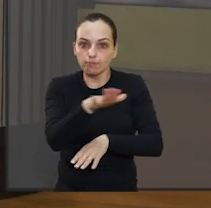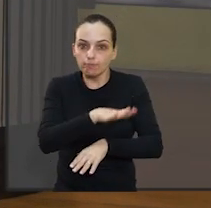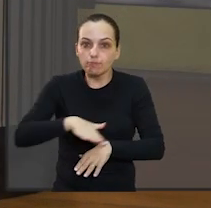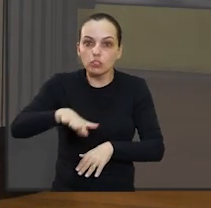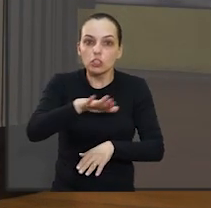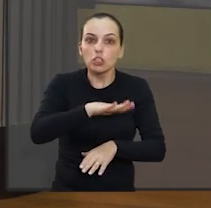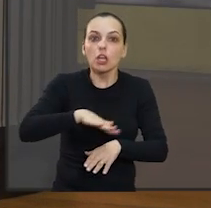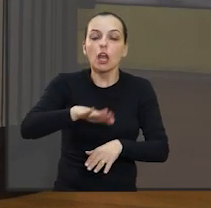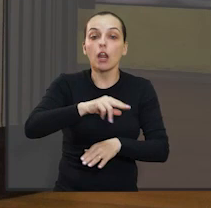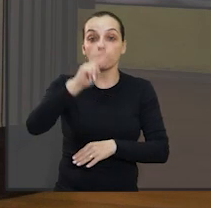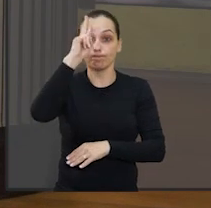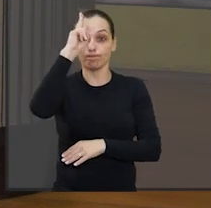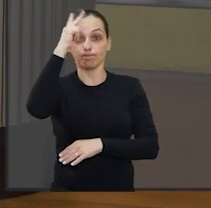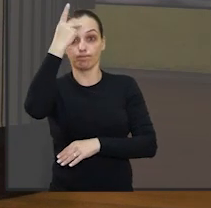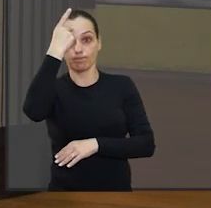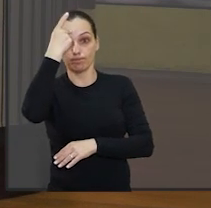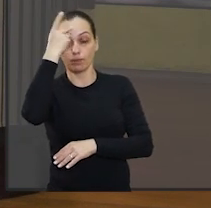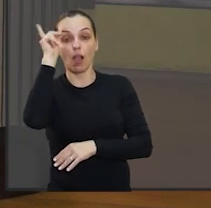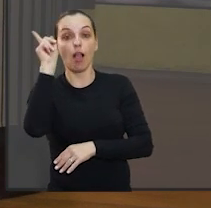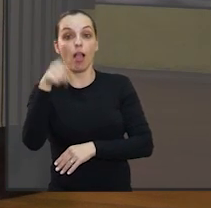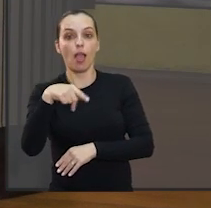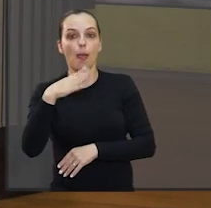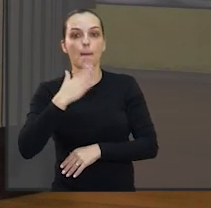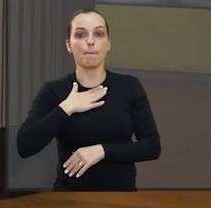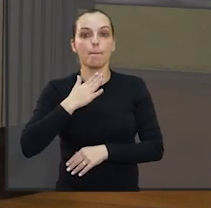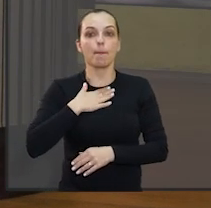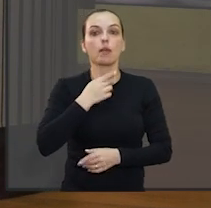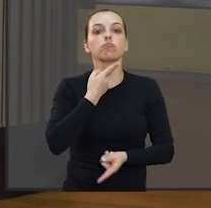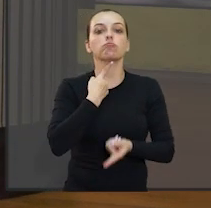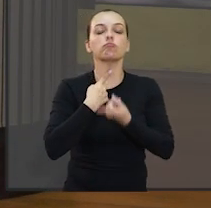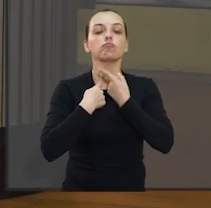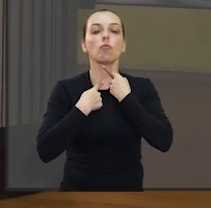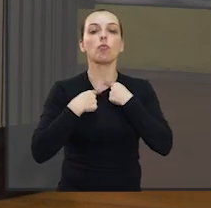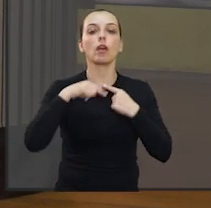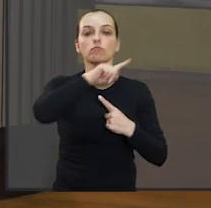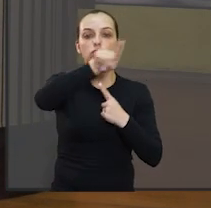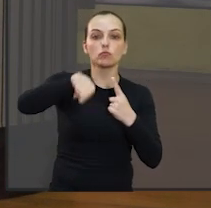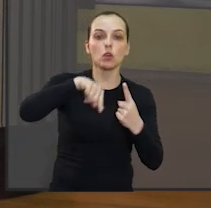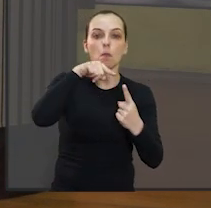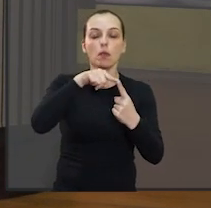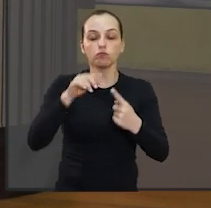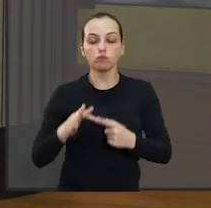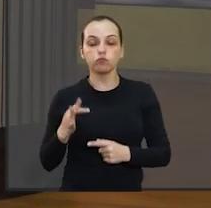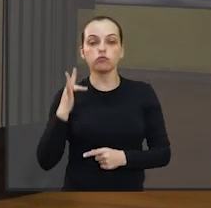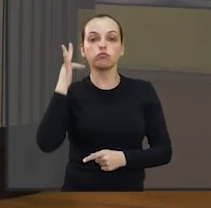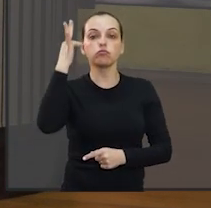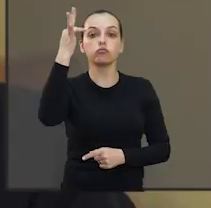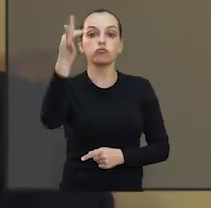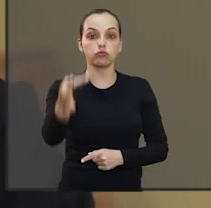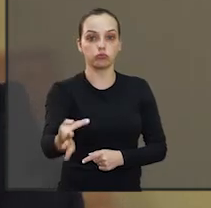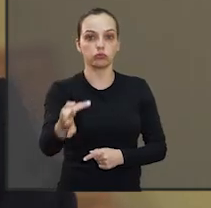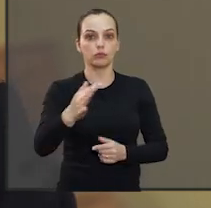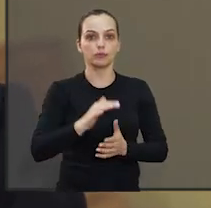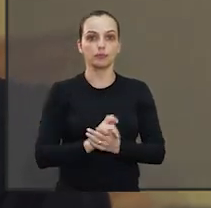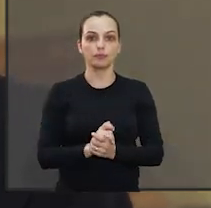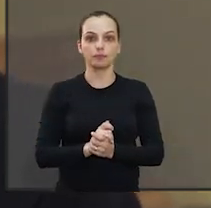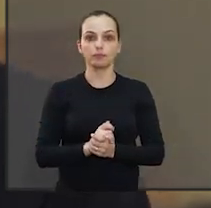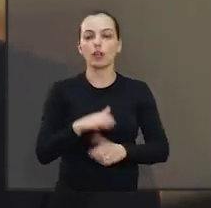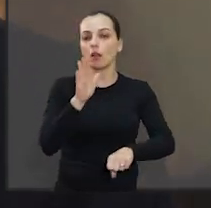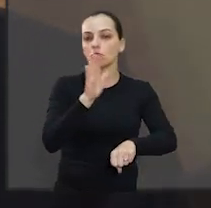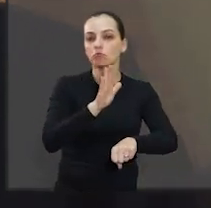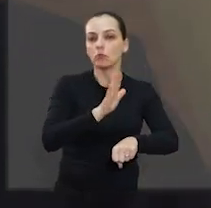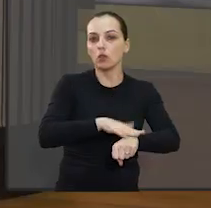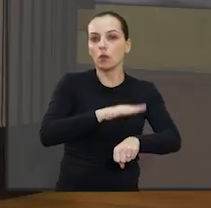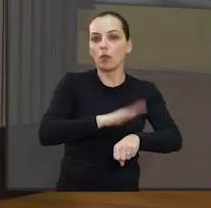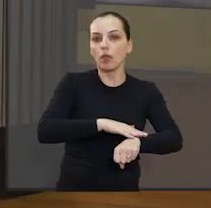quiçá transformar a sociedade onde eu vivo com o meu trabalho. Acho que tudo isso são planos, não especificamente para um